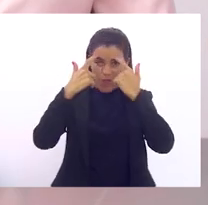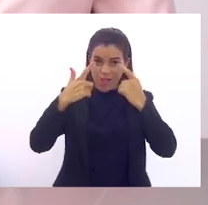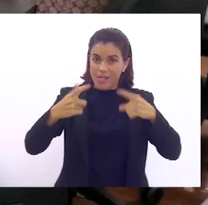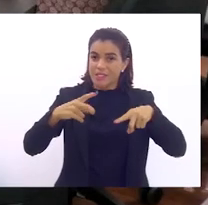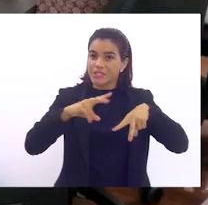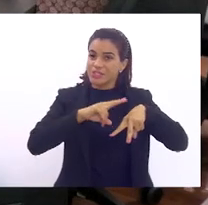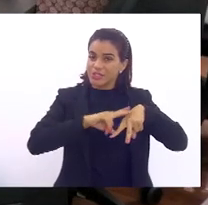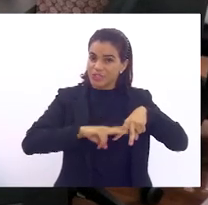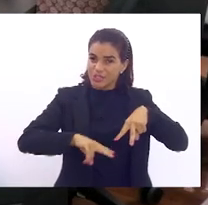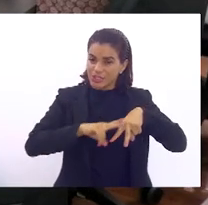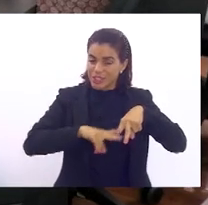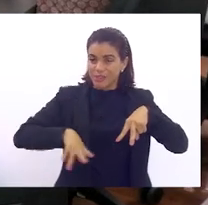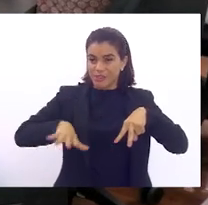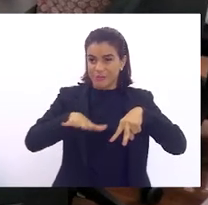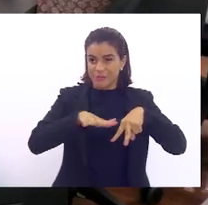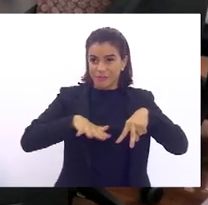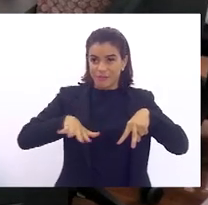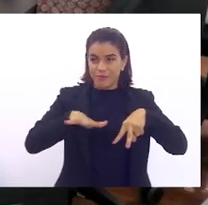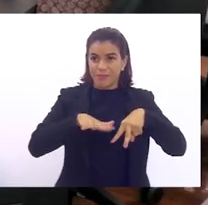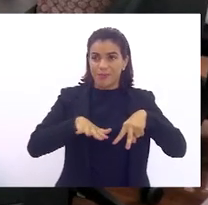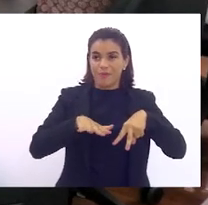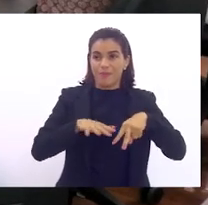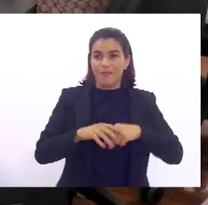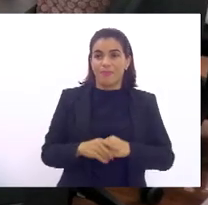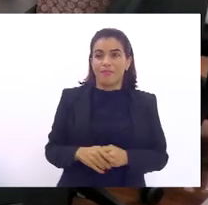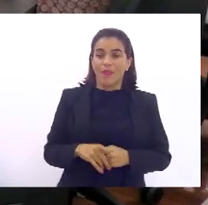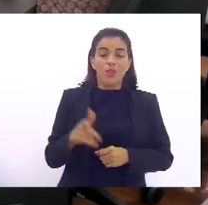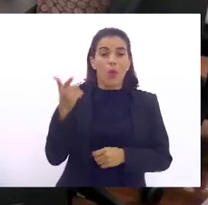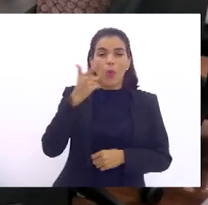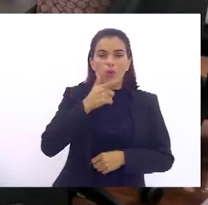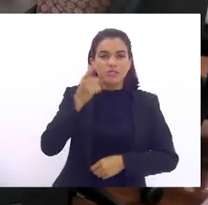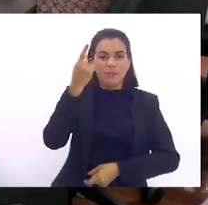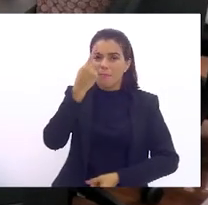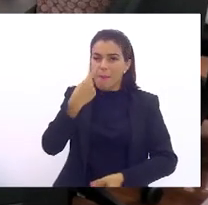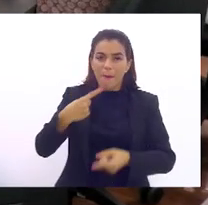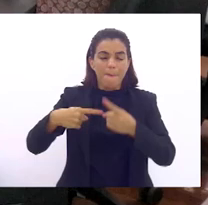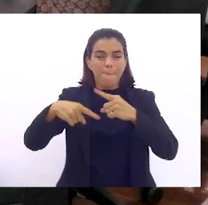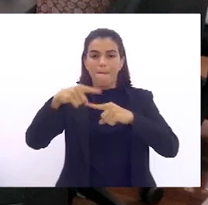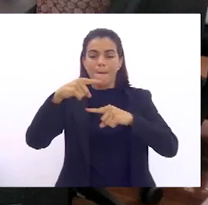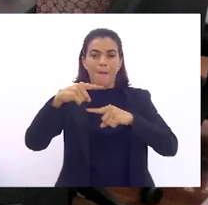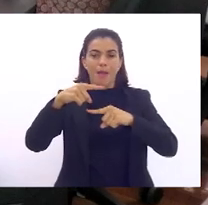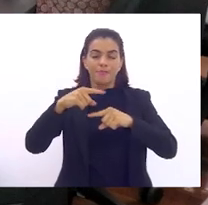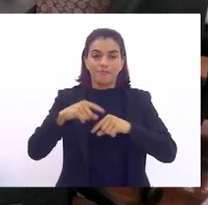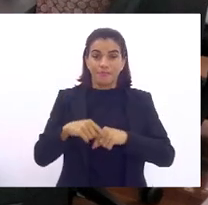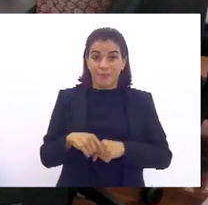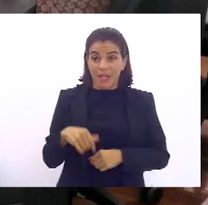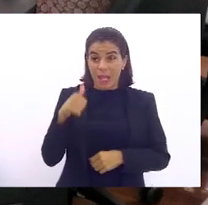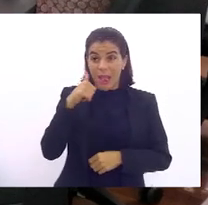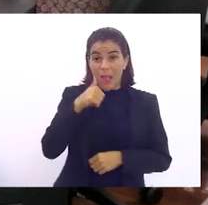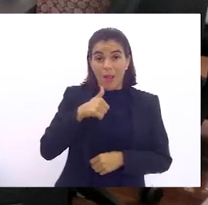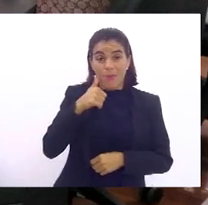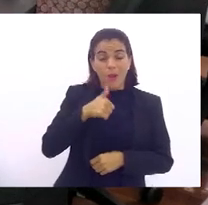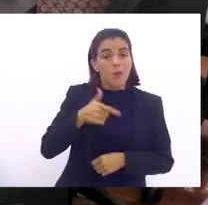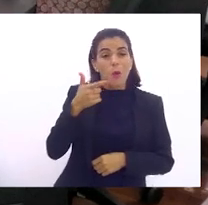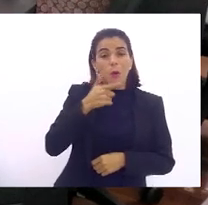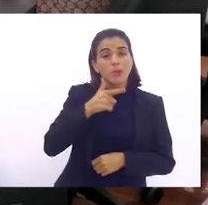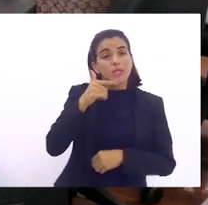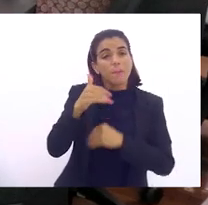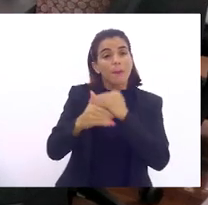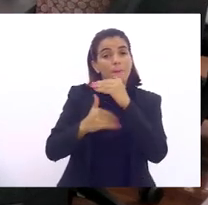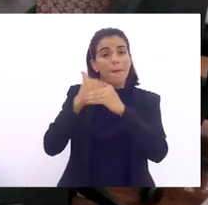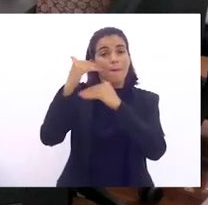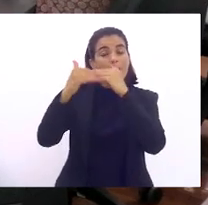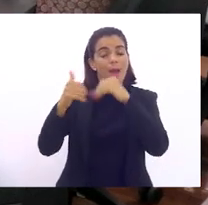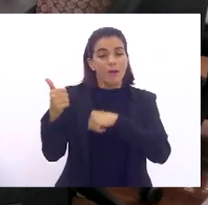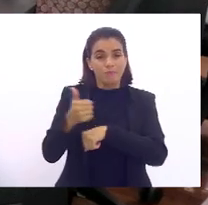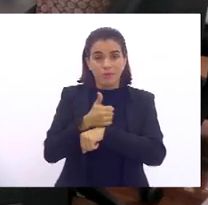dentro desses espaços então é a não promoção né Eh colocar a mulher congelar a mulher em determinado lugar